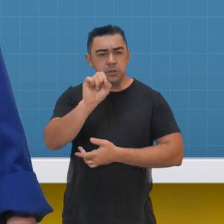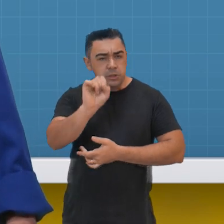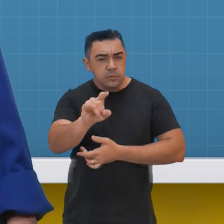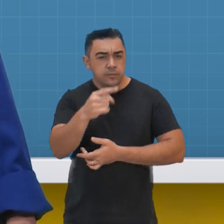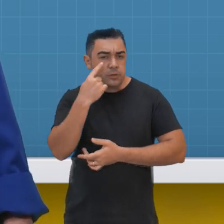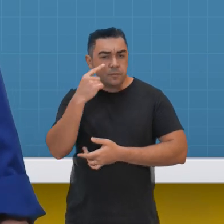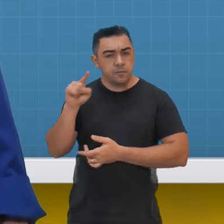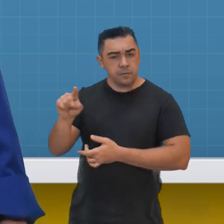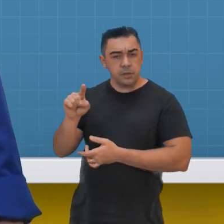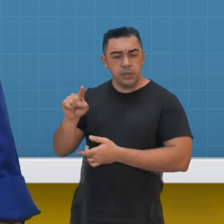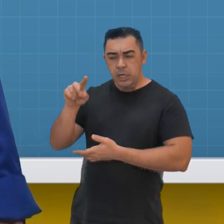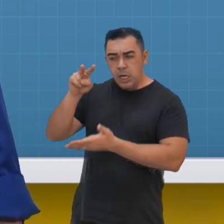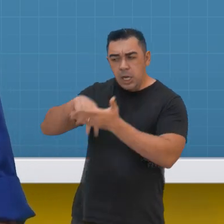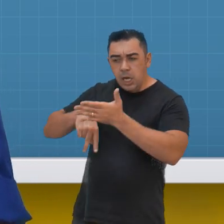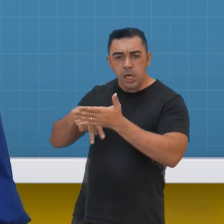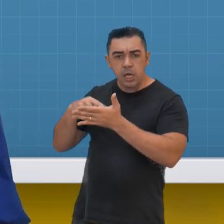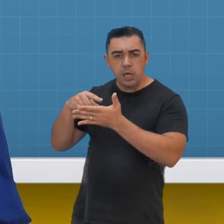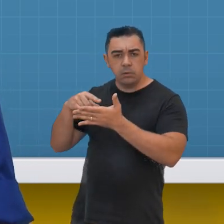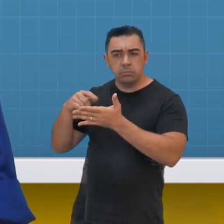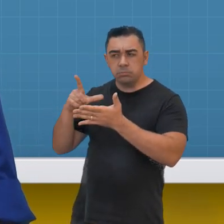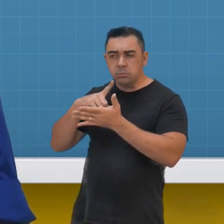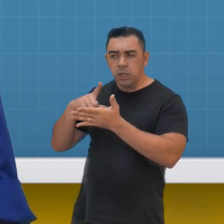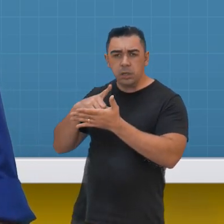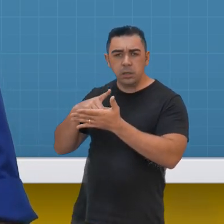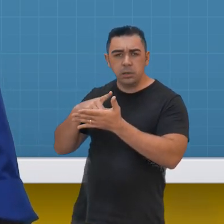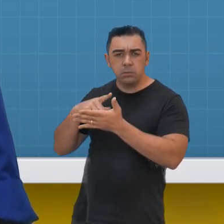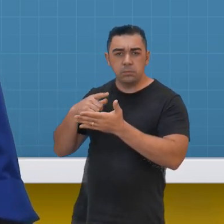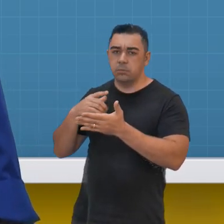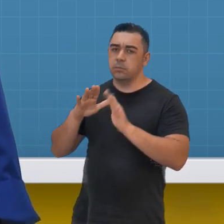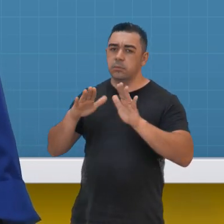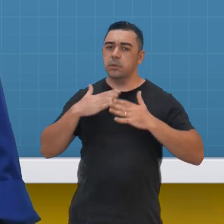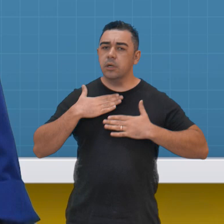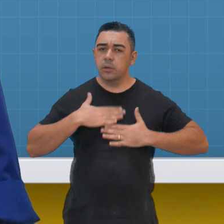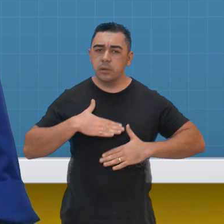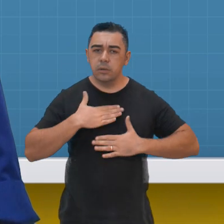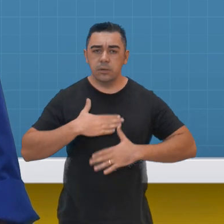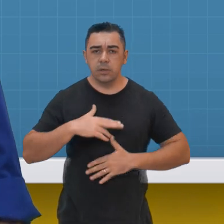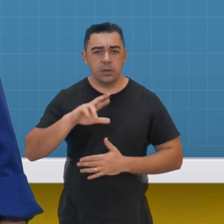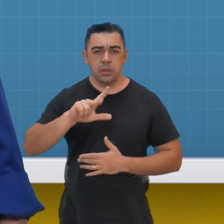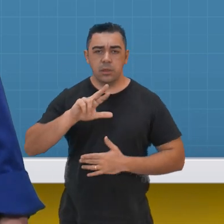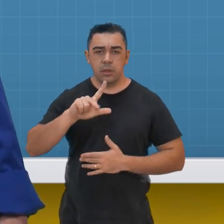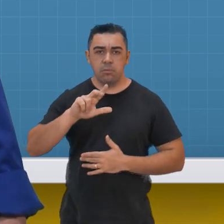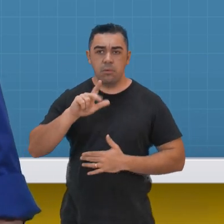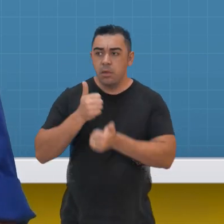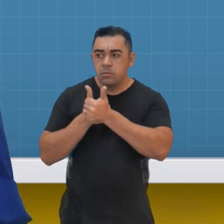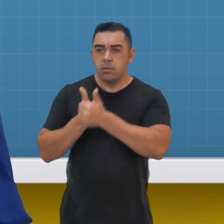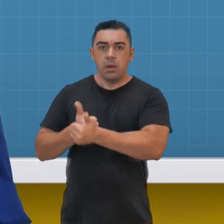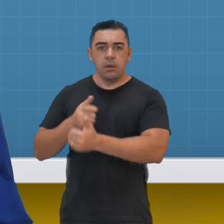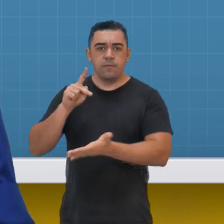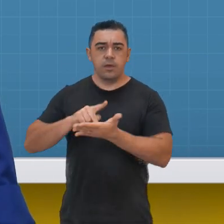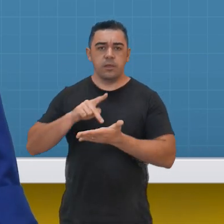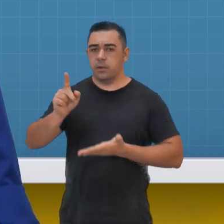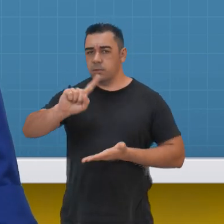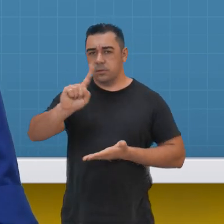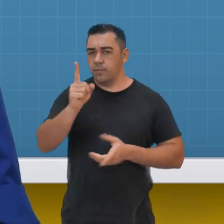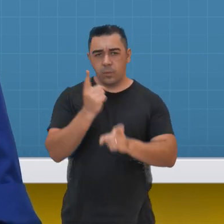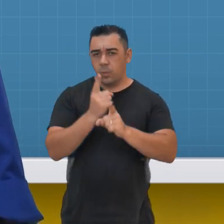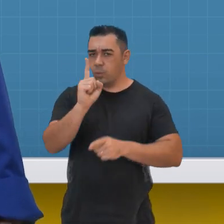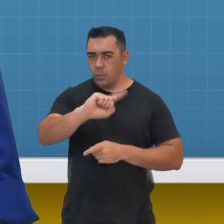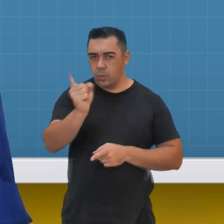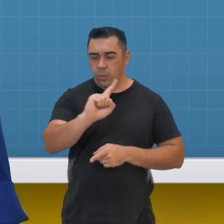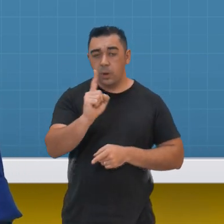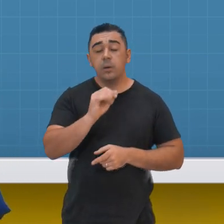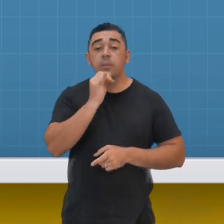algum provérbio, ler algum provérbio por aí, pode ficar tranquilo. Não vá atrás disso como verdade, porque você não vai